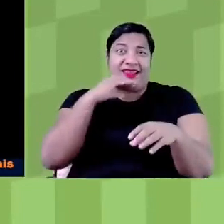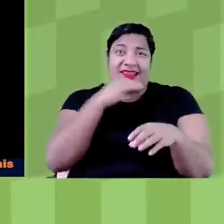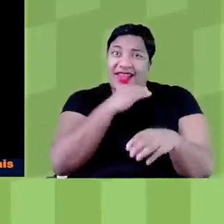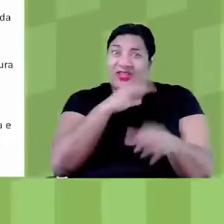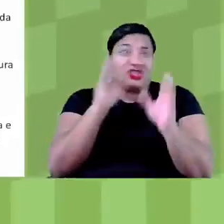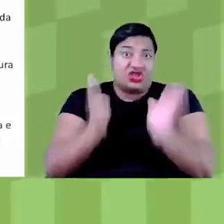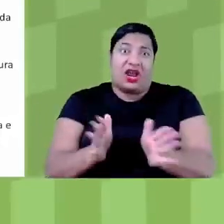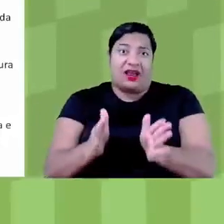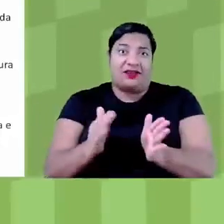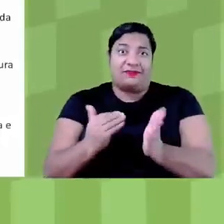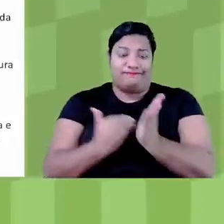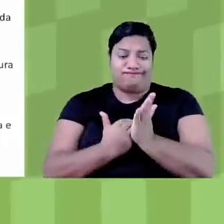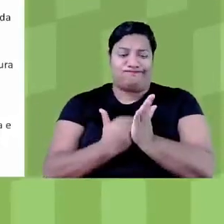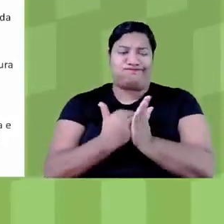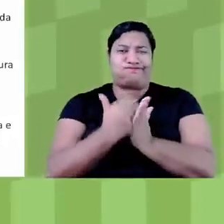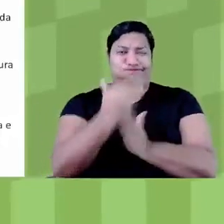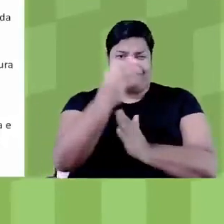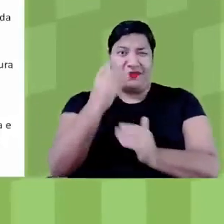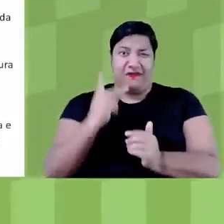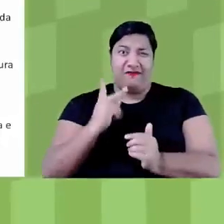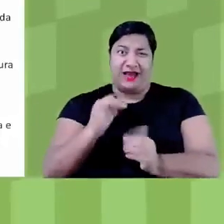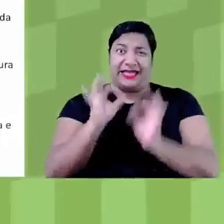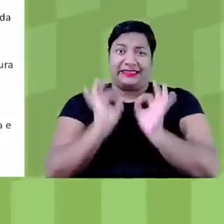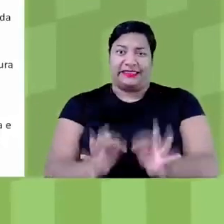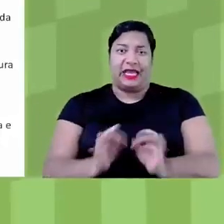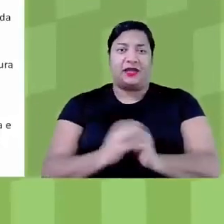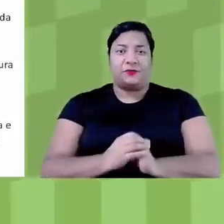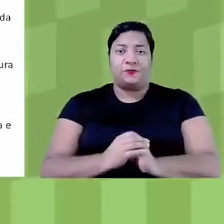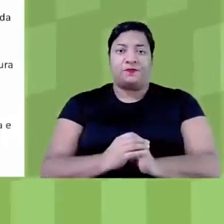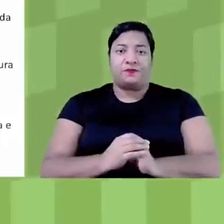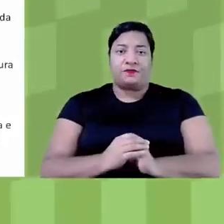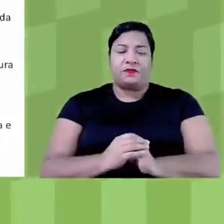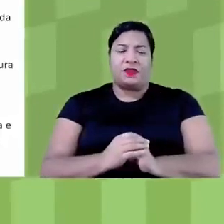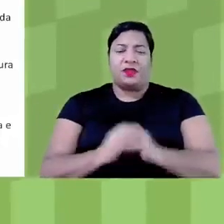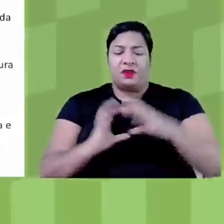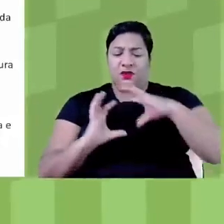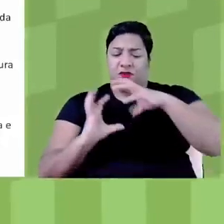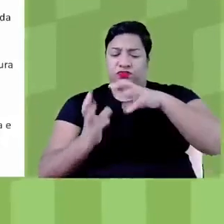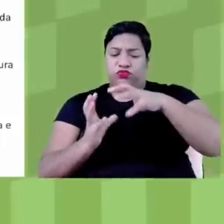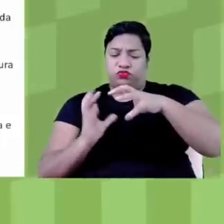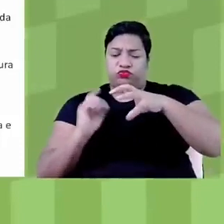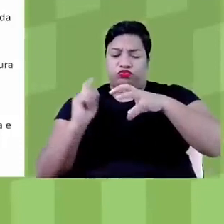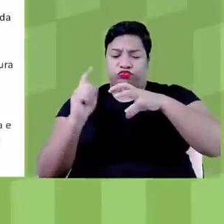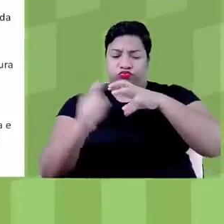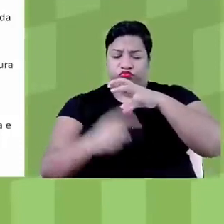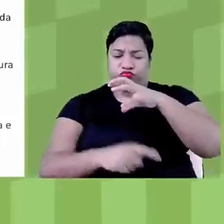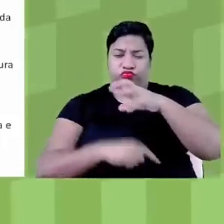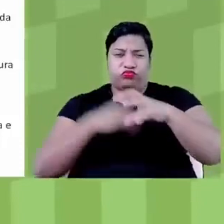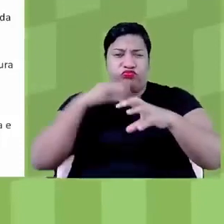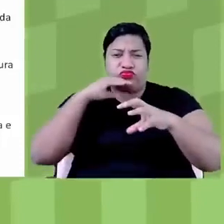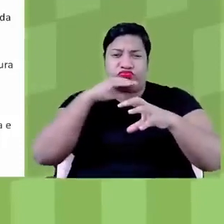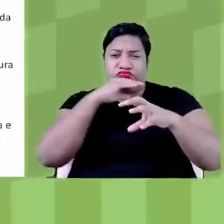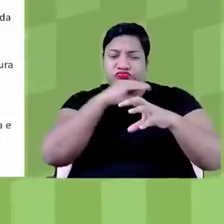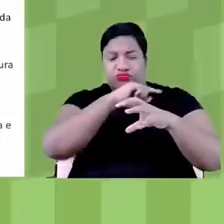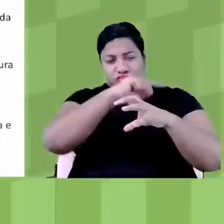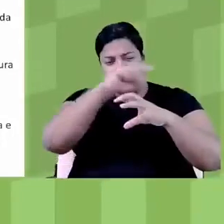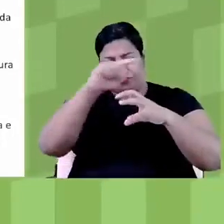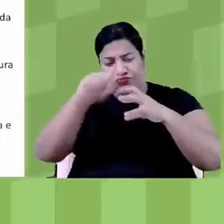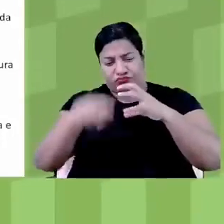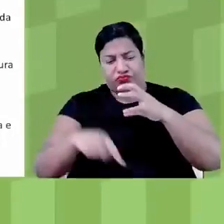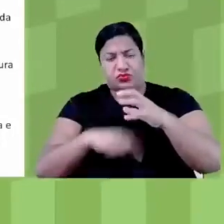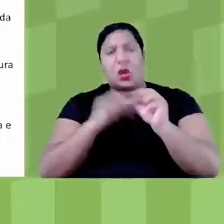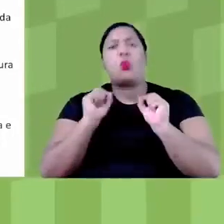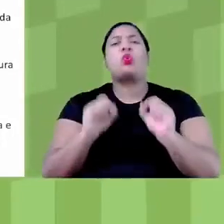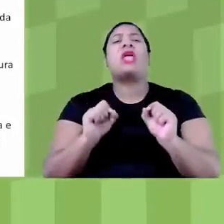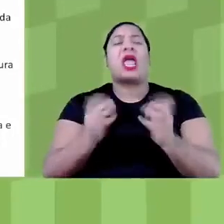mais. O que é o efeito estufa, então, que é parte dessa conversa? Então, a